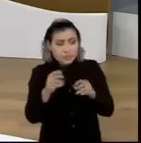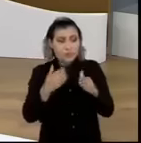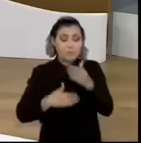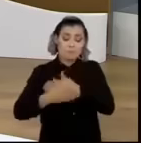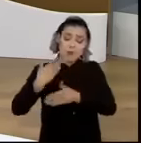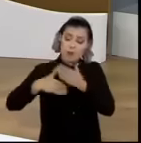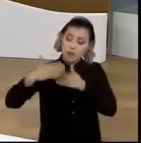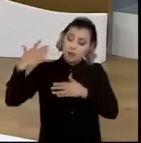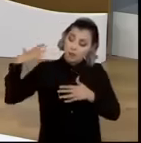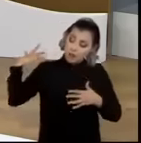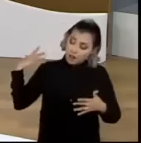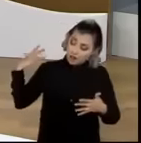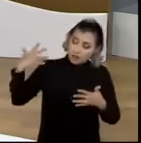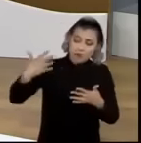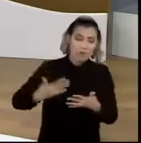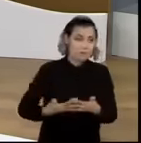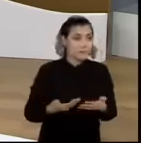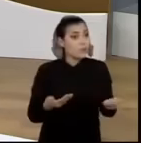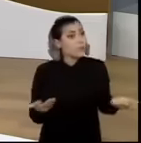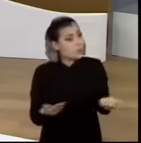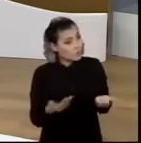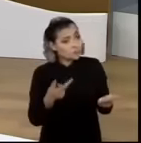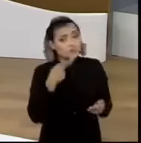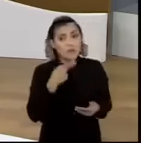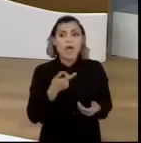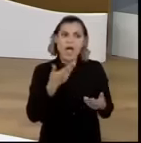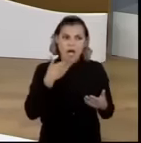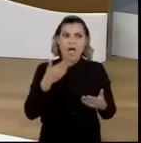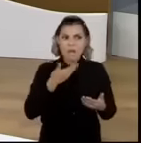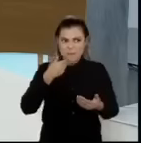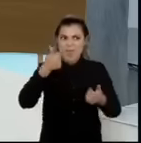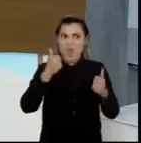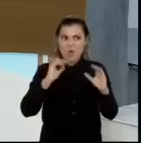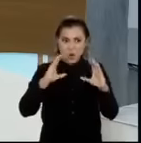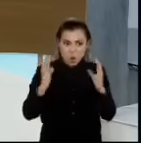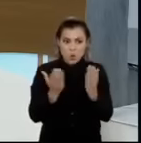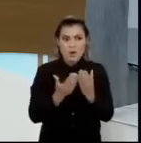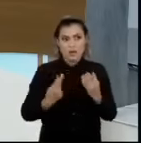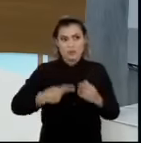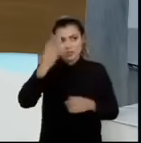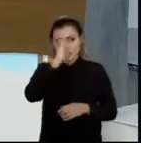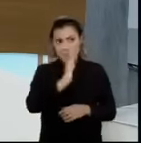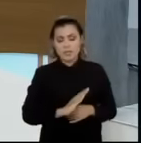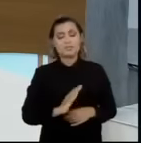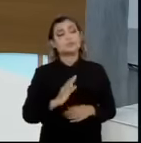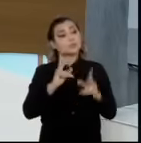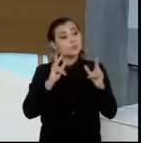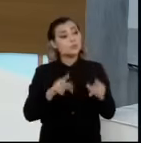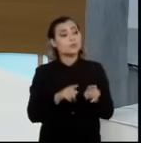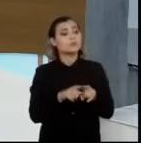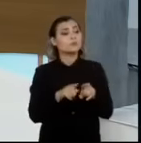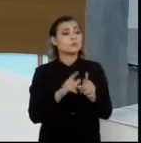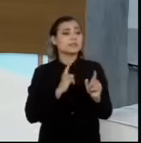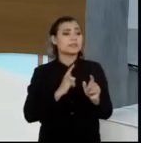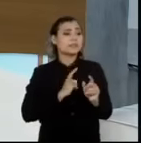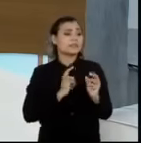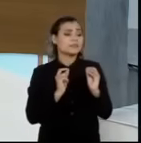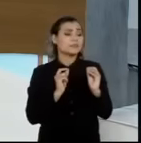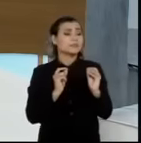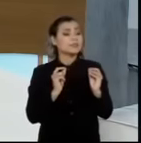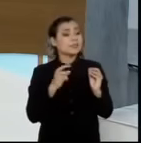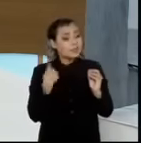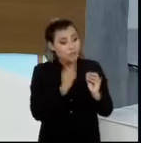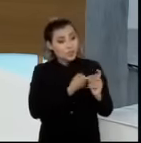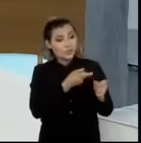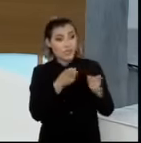Quer dizer, hoje, talvez nós disséssemos, vamos fazer a COP no Brasil, aliás, como foi a revisão da